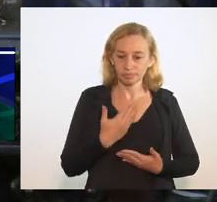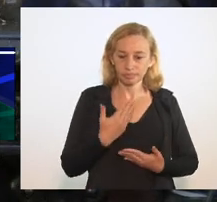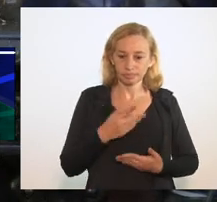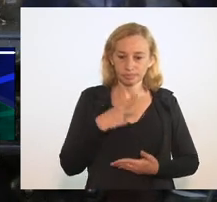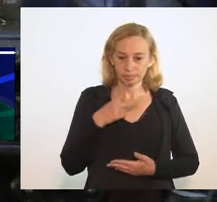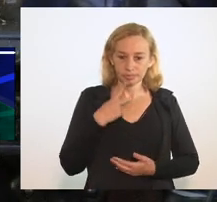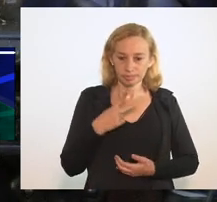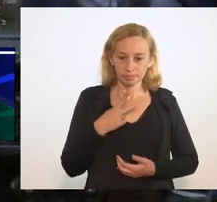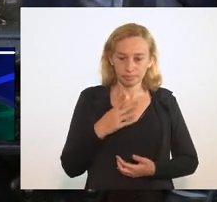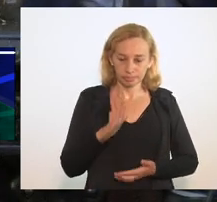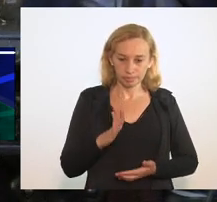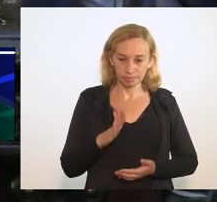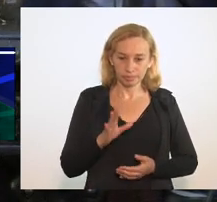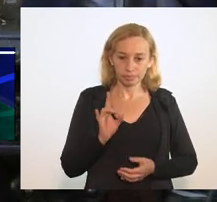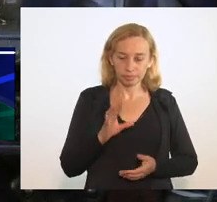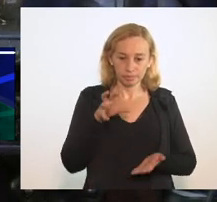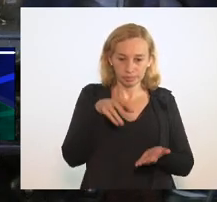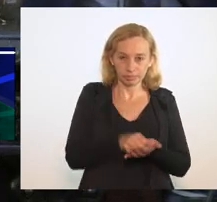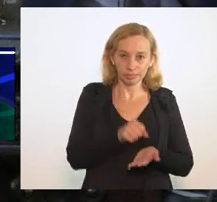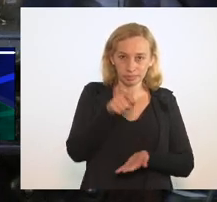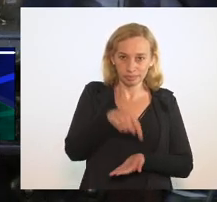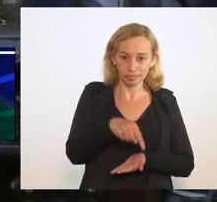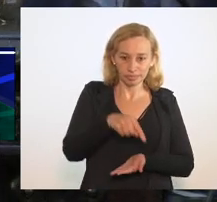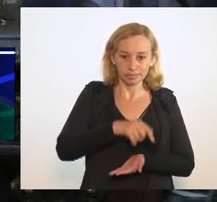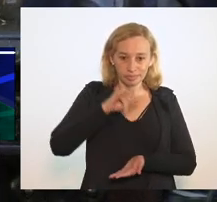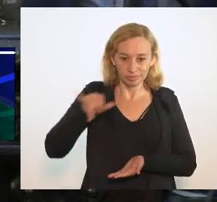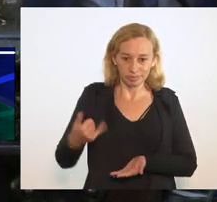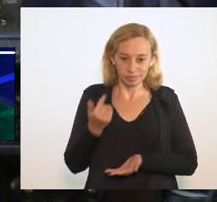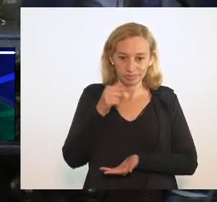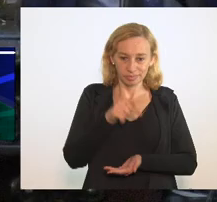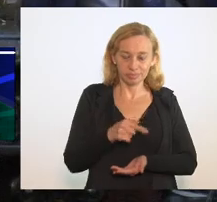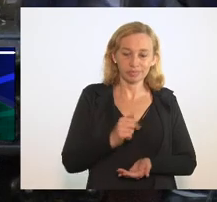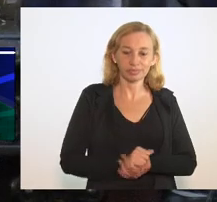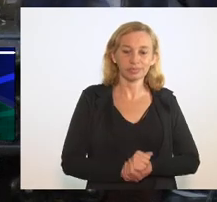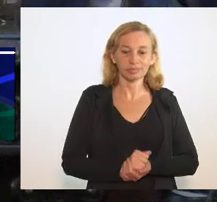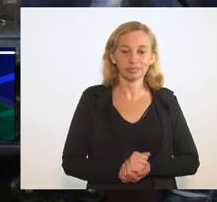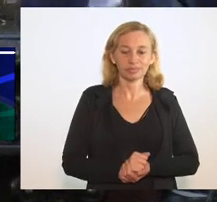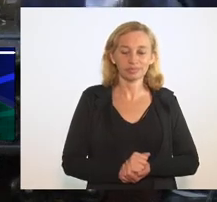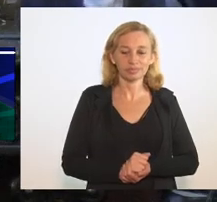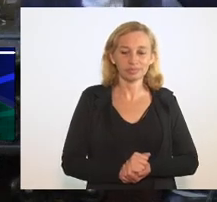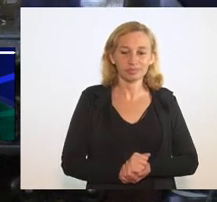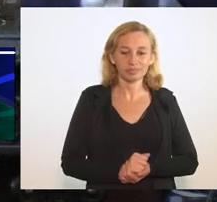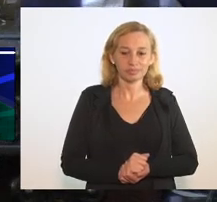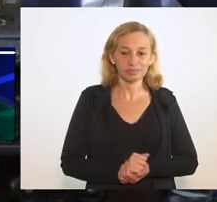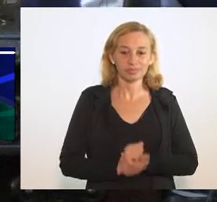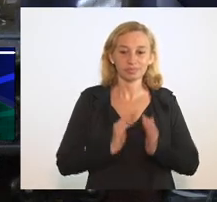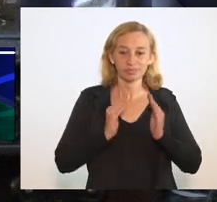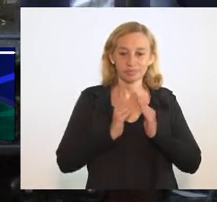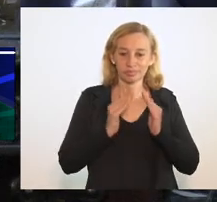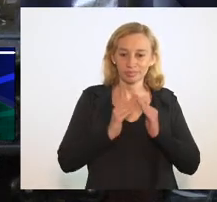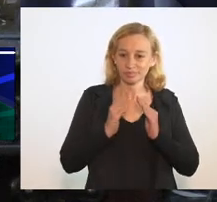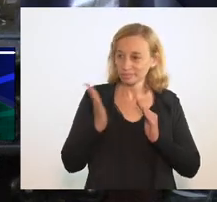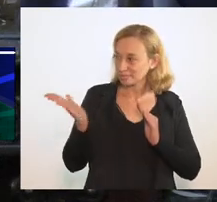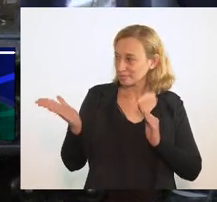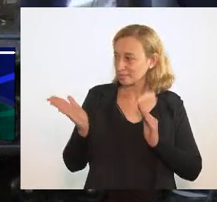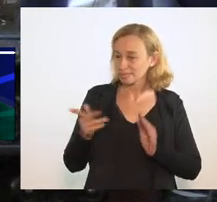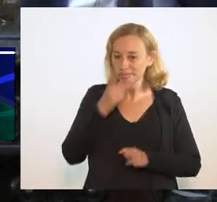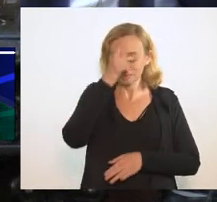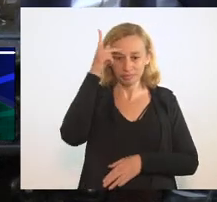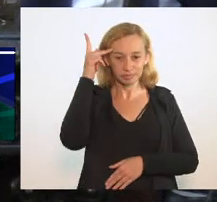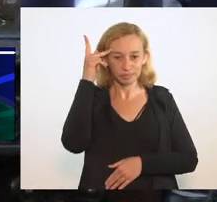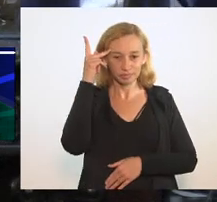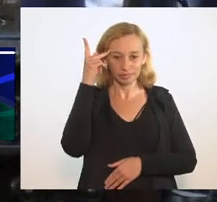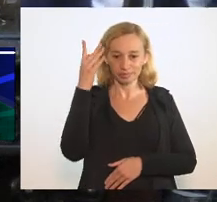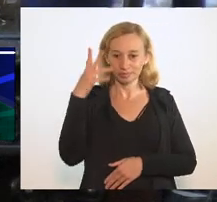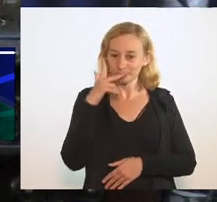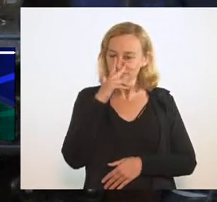assumi interinamente, só para fazer um registro, aproveitar que eu estou aqui na presidência, se encontra na casa uma pessoa muito parecida